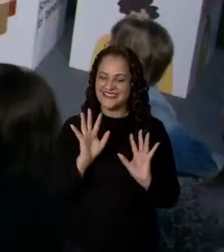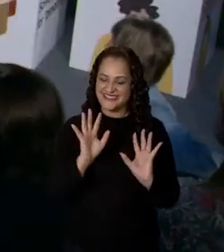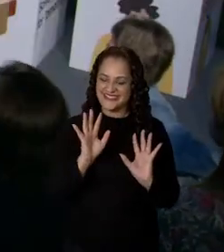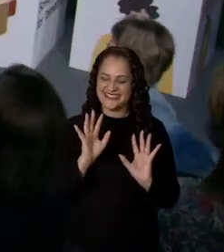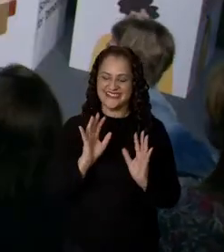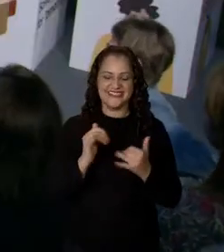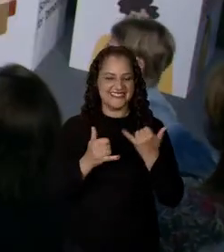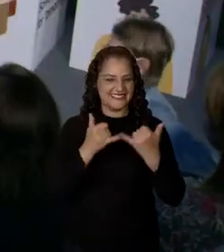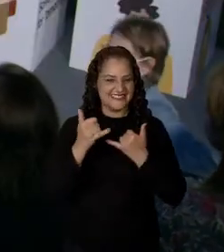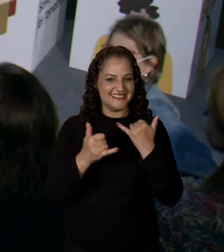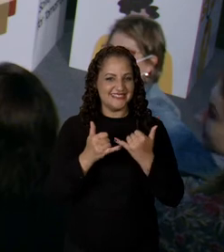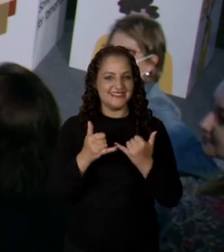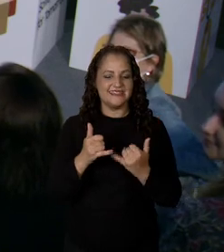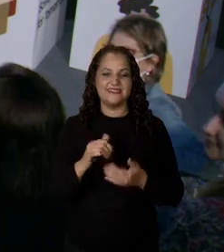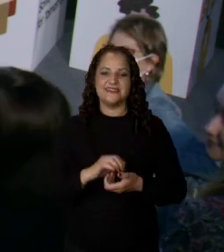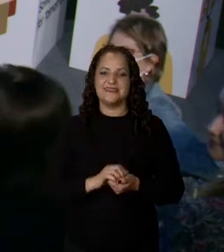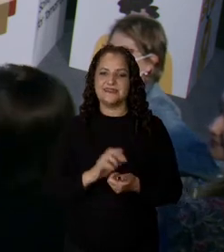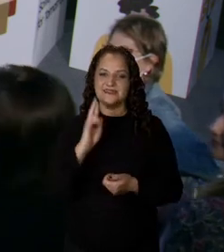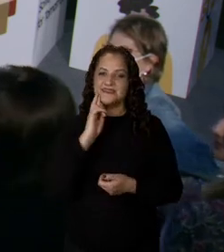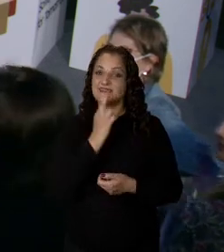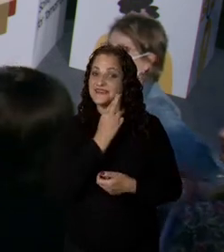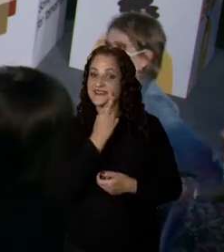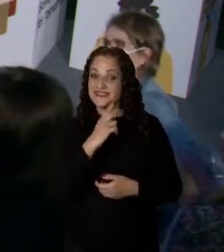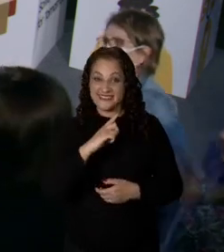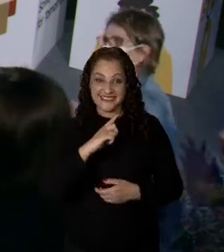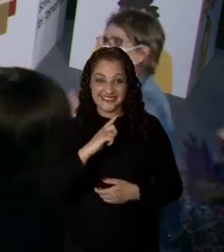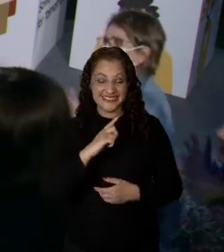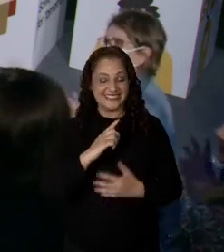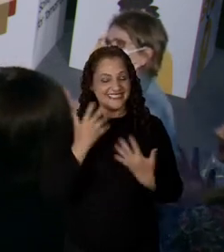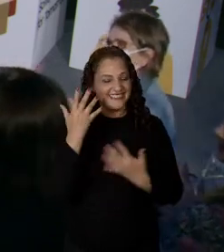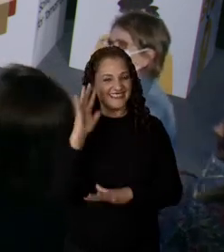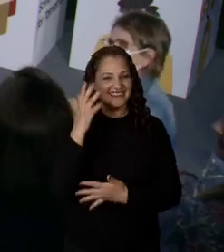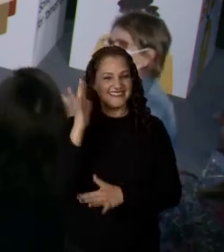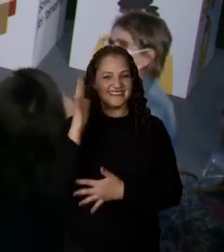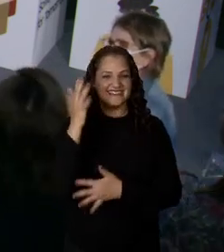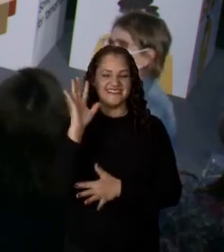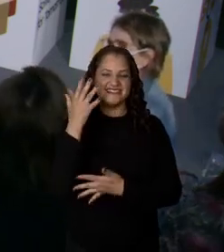Ah! E tem gente de Rondônia. Olha aí.